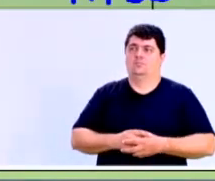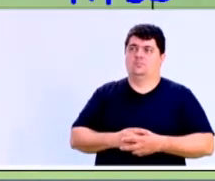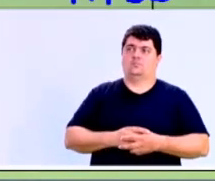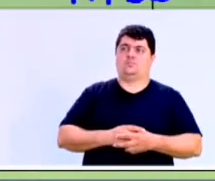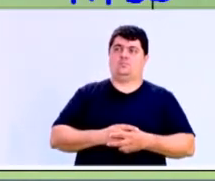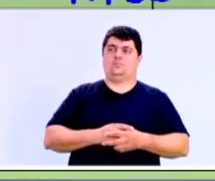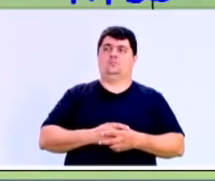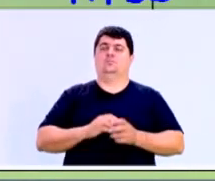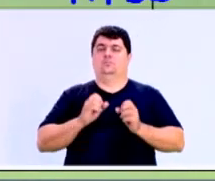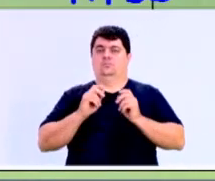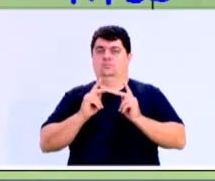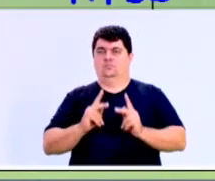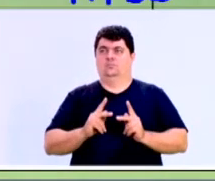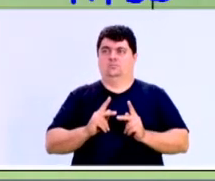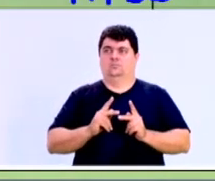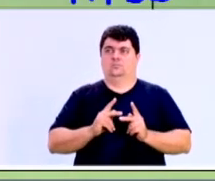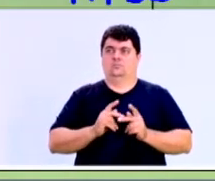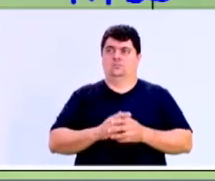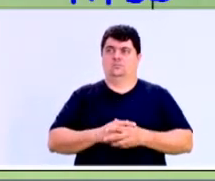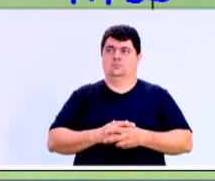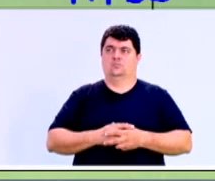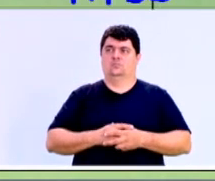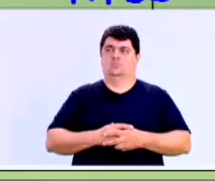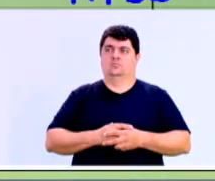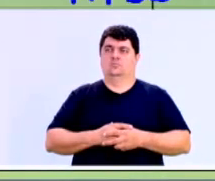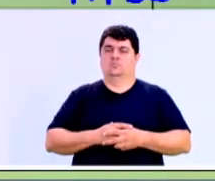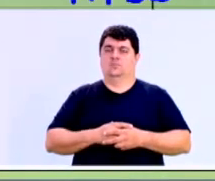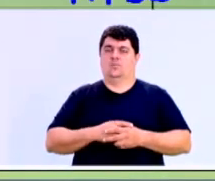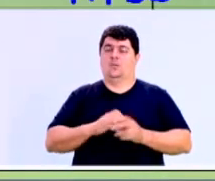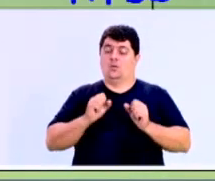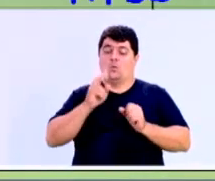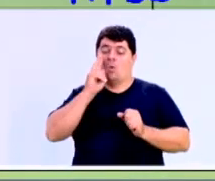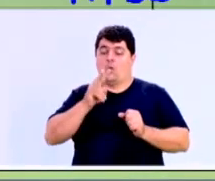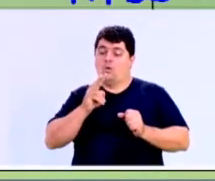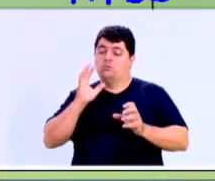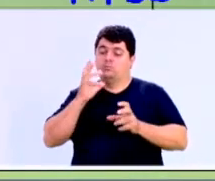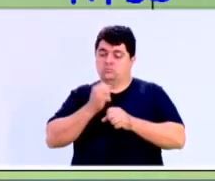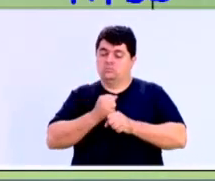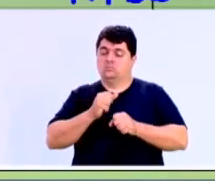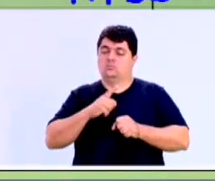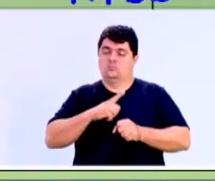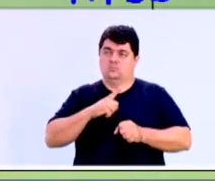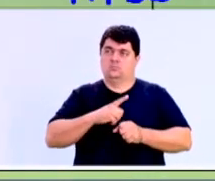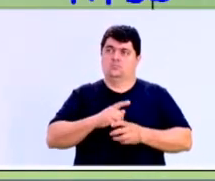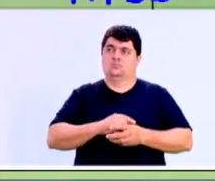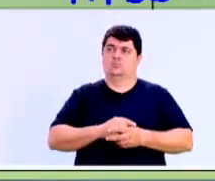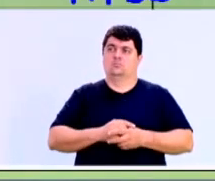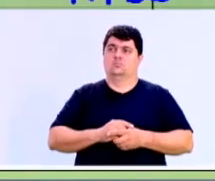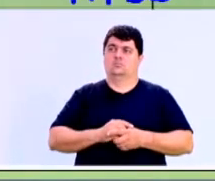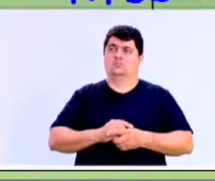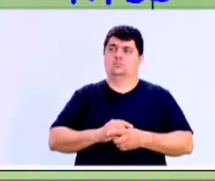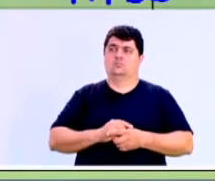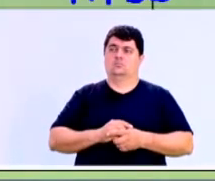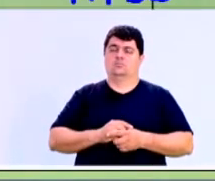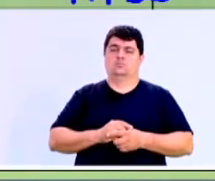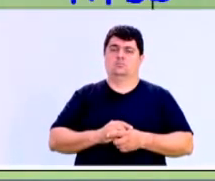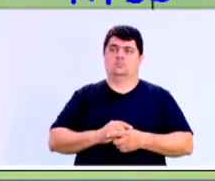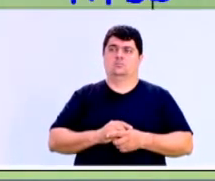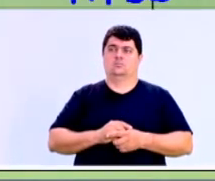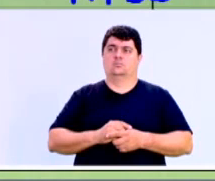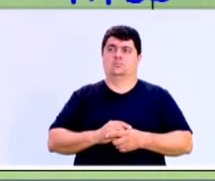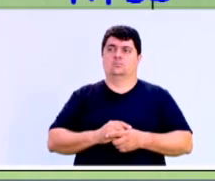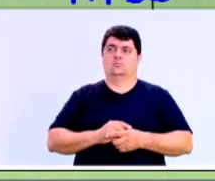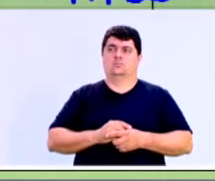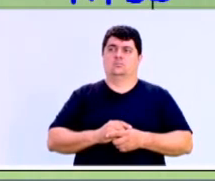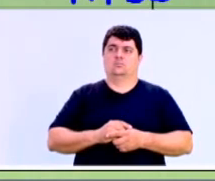75.850. Ok? Então, todos, qualquer coisa, revisem esse cálculo, né? Revisem esse cálculo de compras e de CMV. Então,